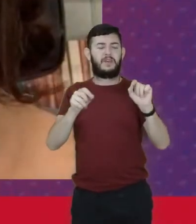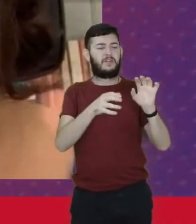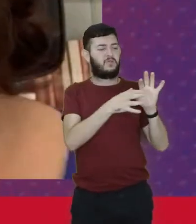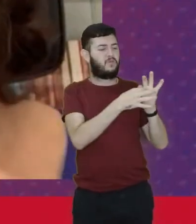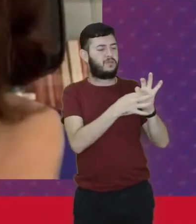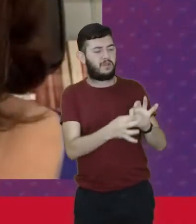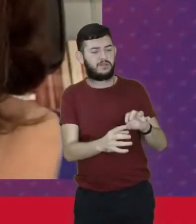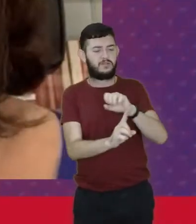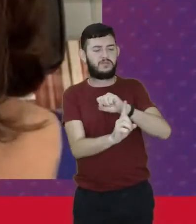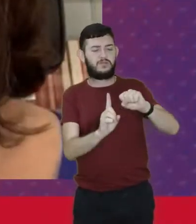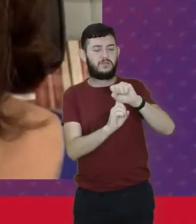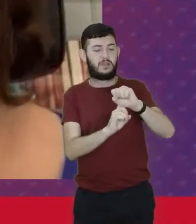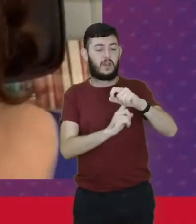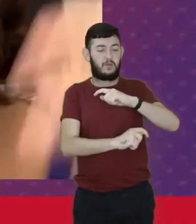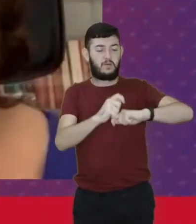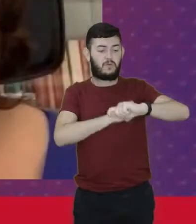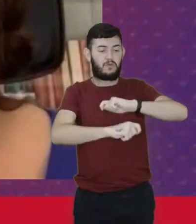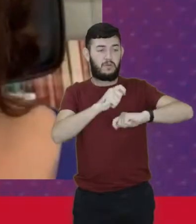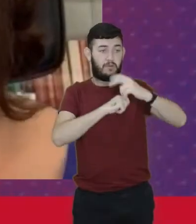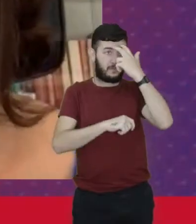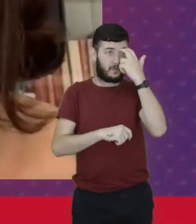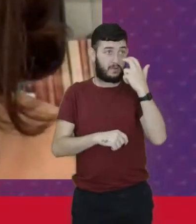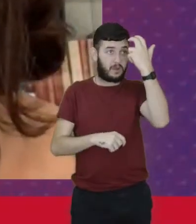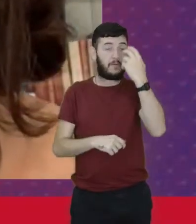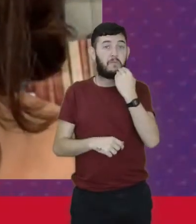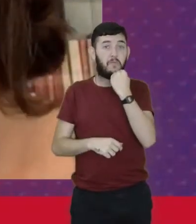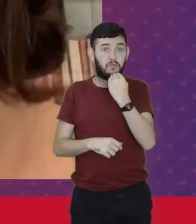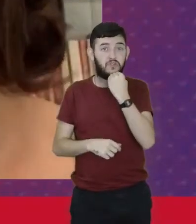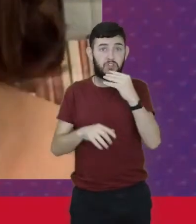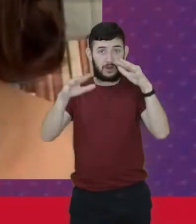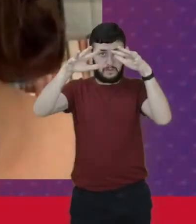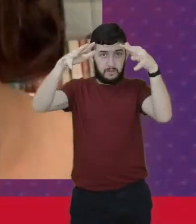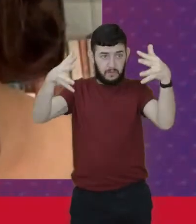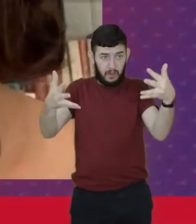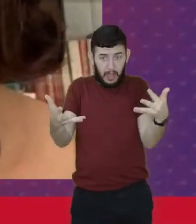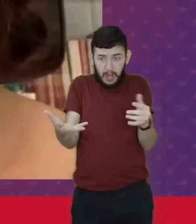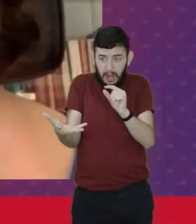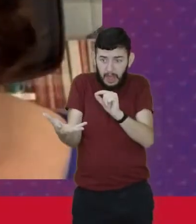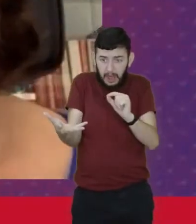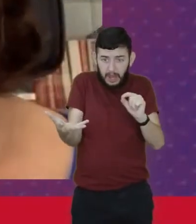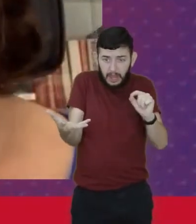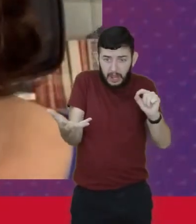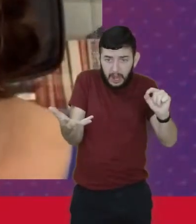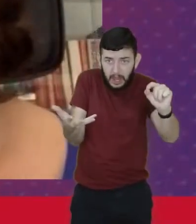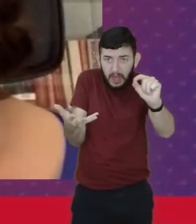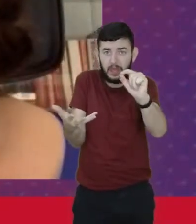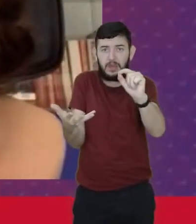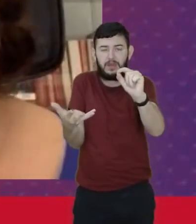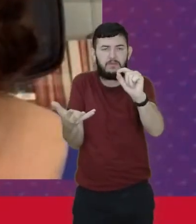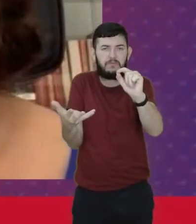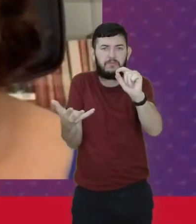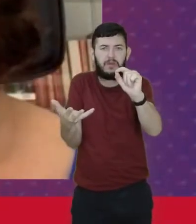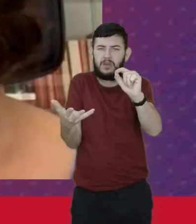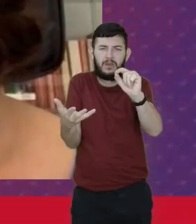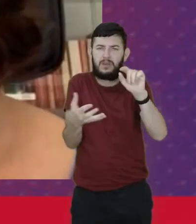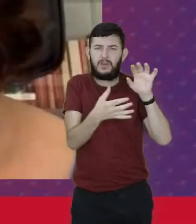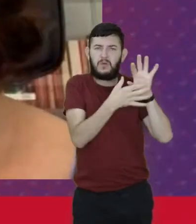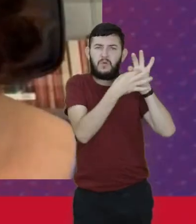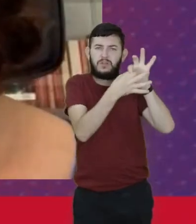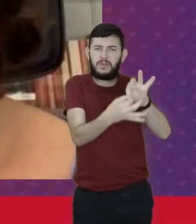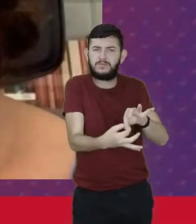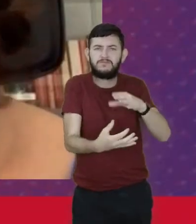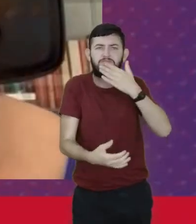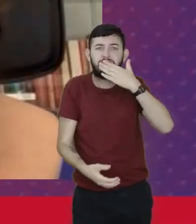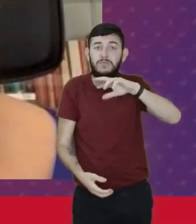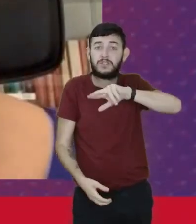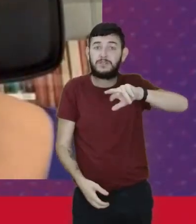cultural. Então, a guerra poderia acontecer em todos os territórios e, ao mesmo tempo, em todos os campos. E a razão